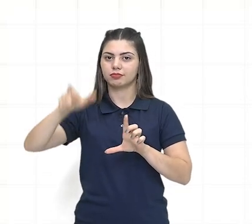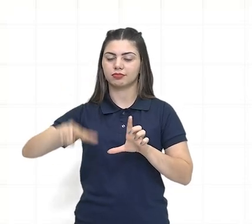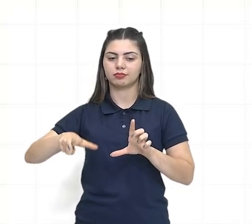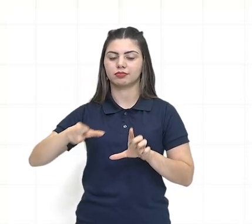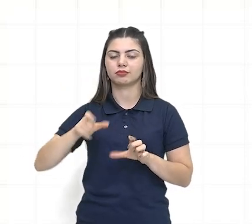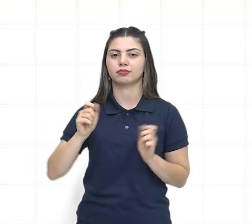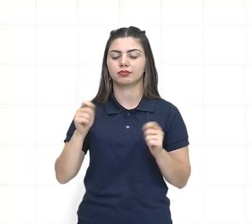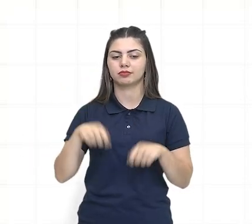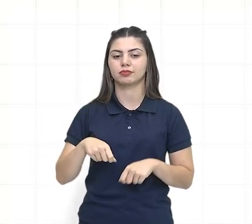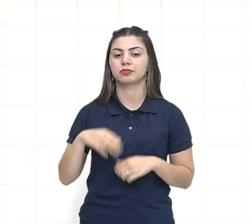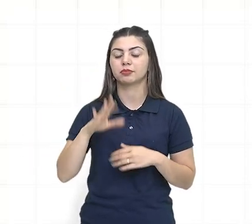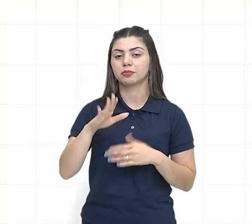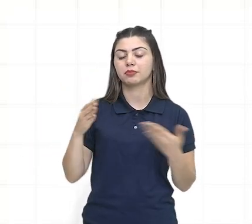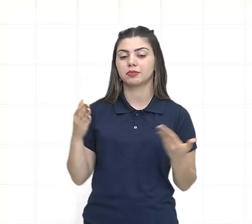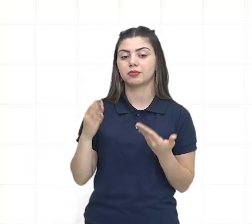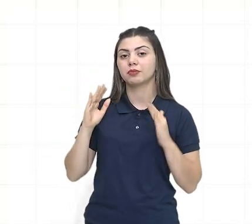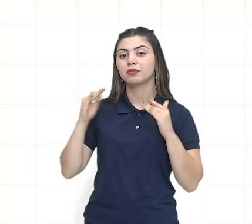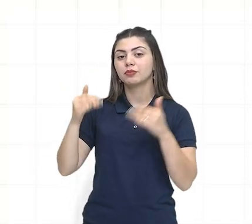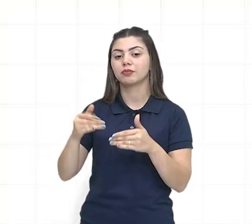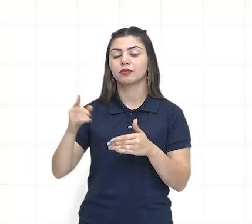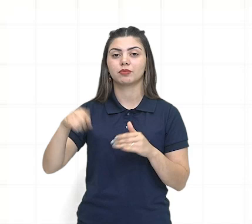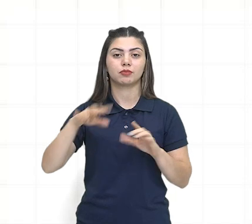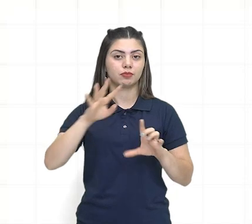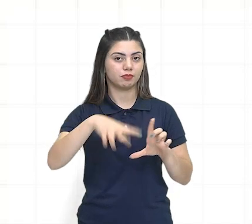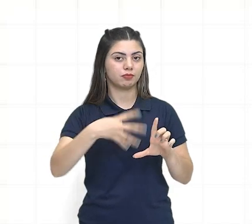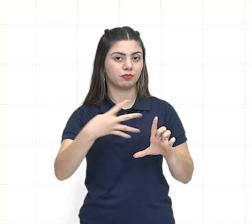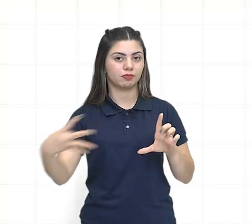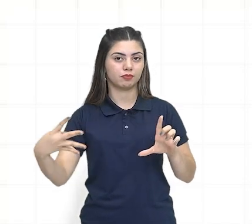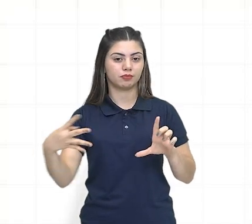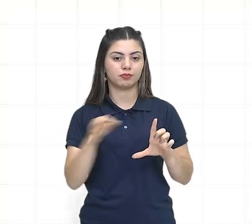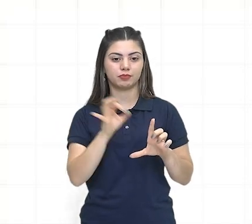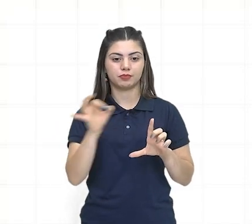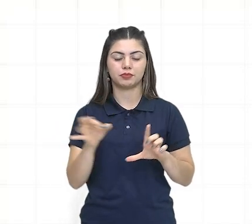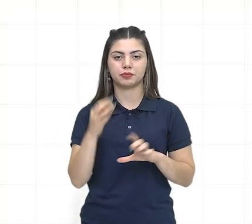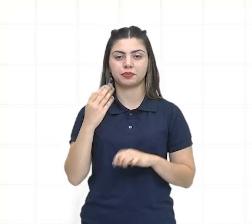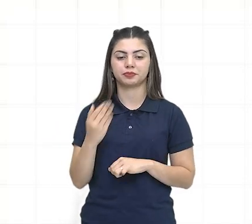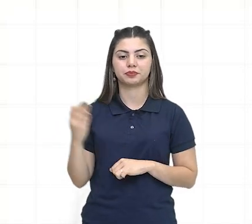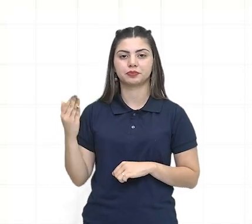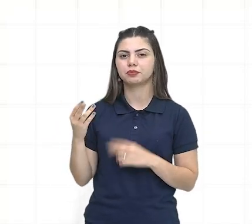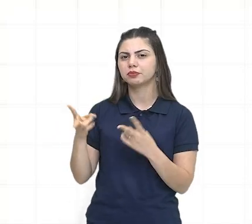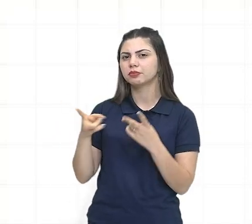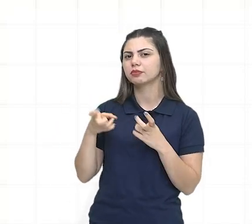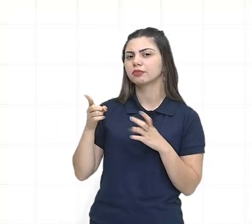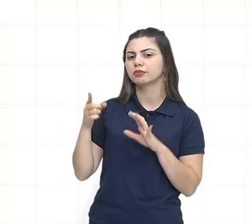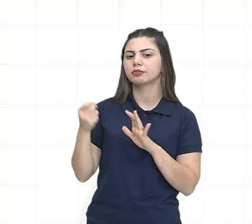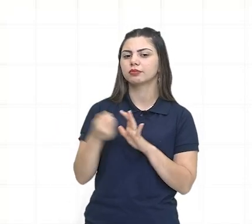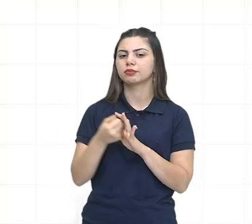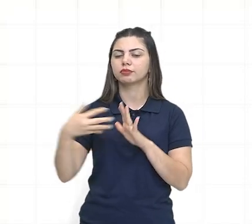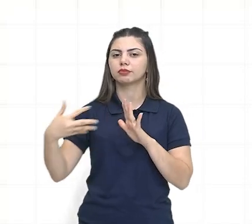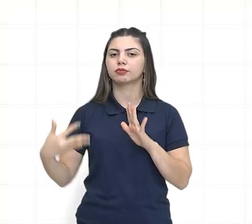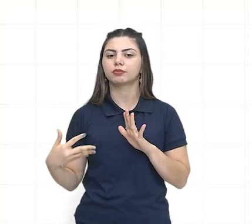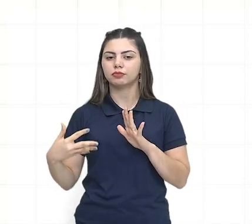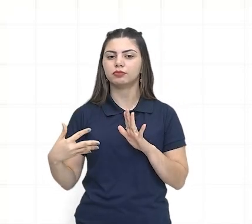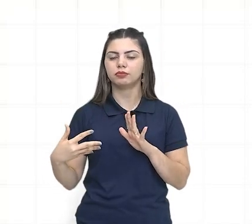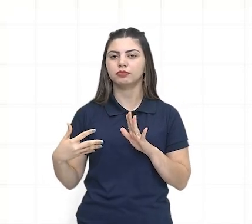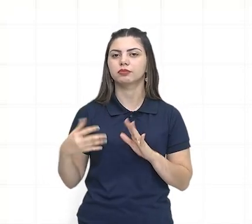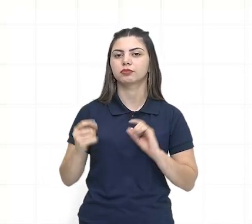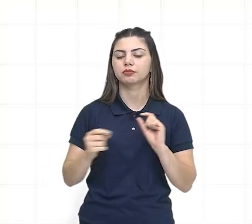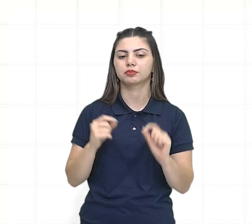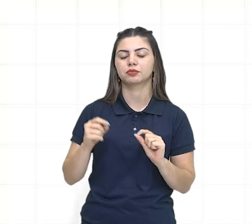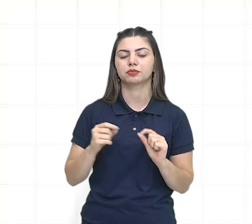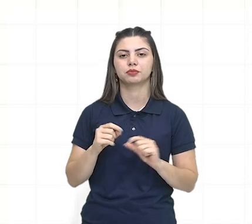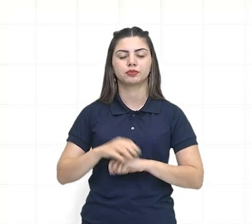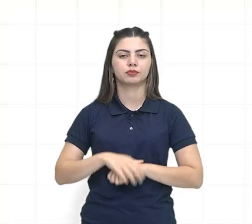indicador visual. No caso aqui, estamos trabalhando com uma tabela. Na tabela, os elementos que vão fazer parte,